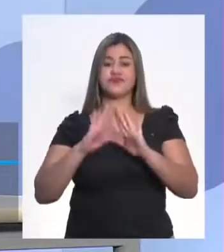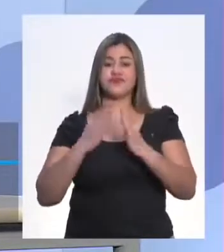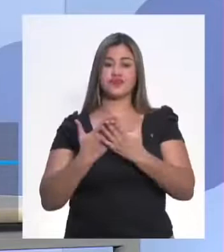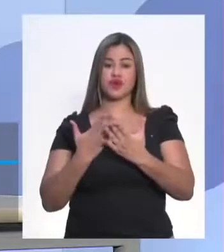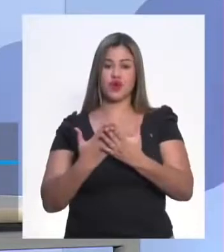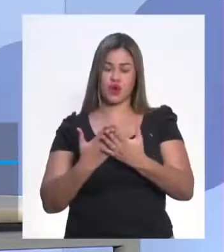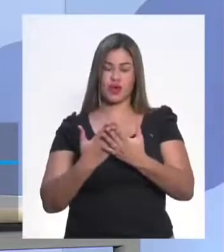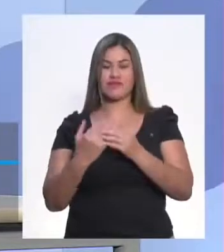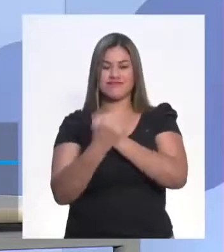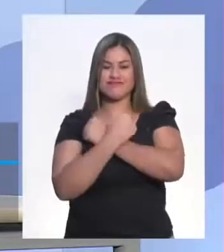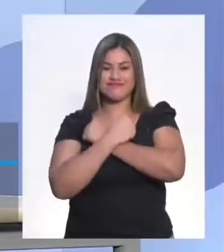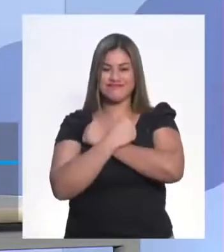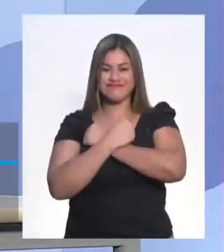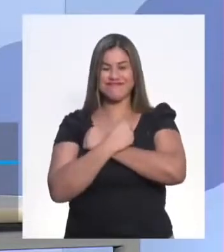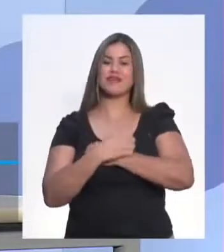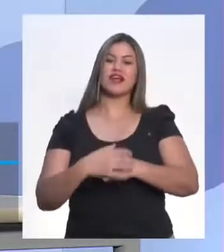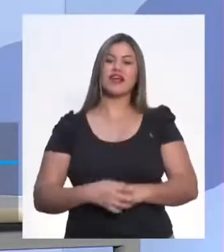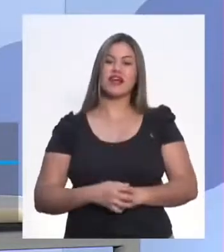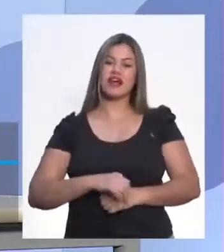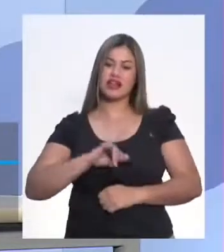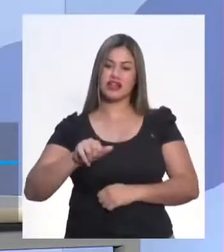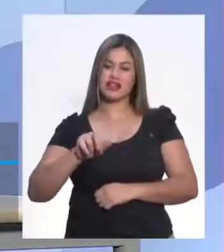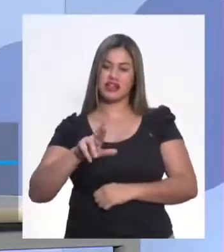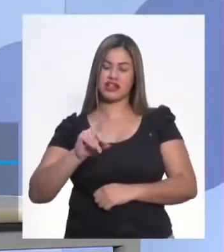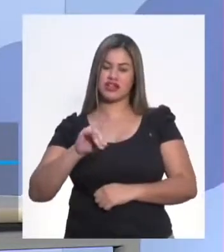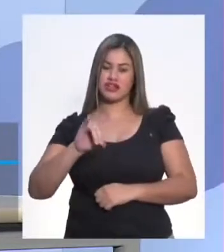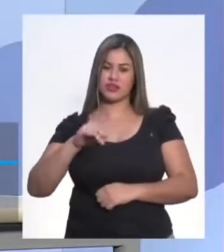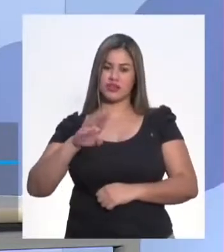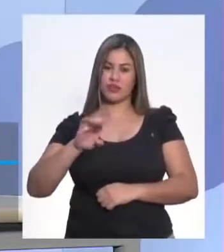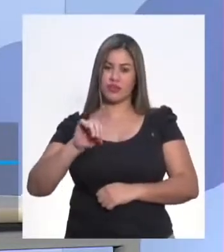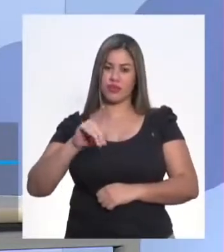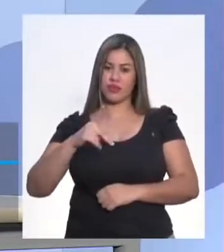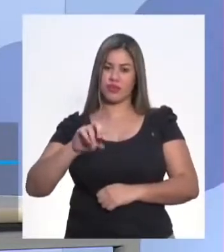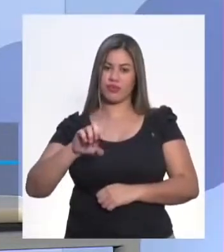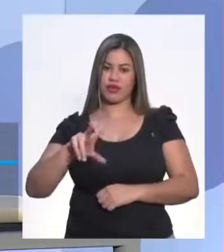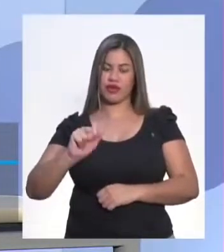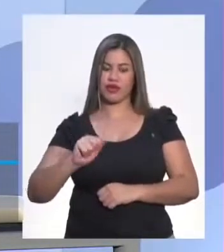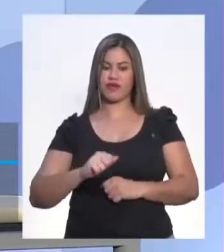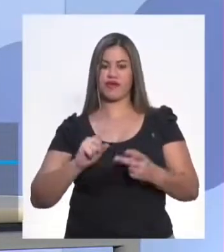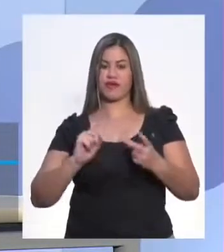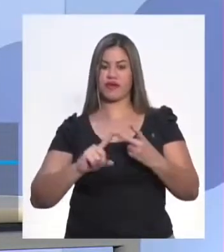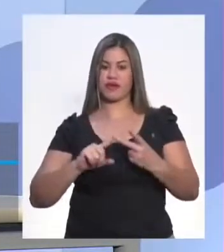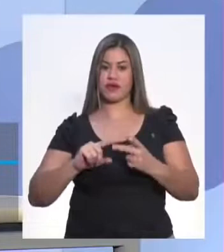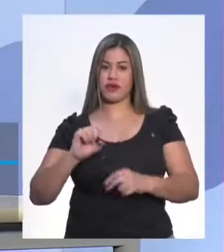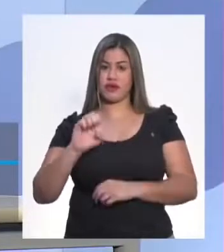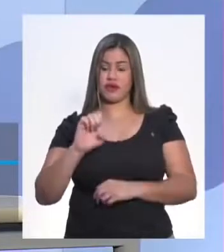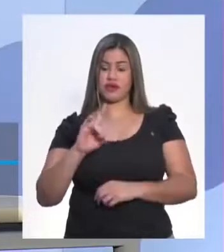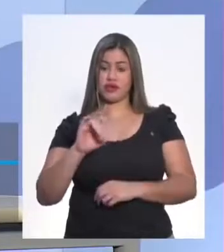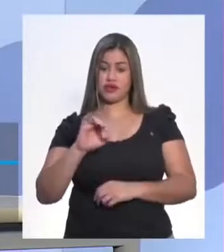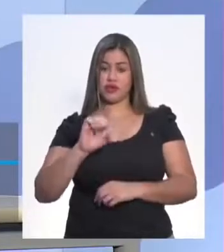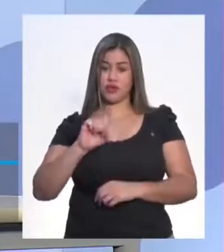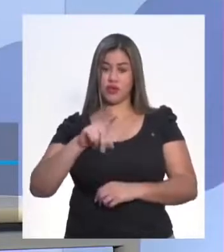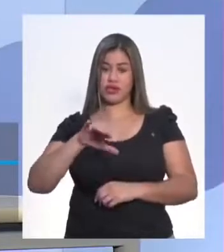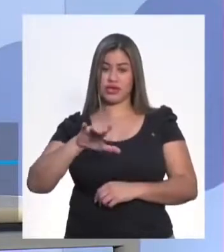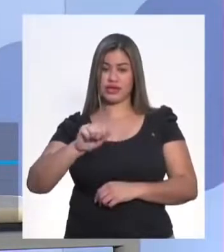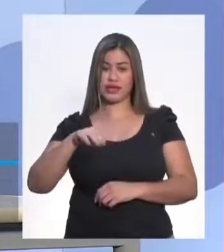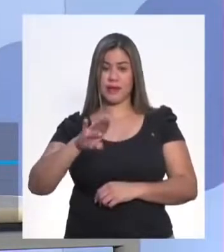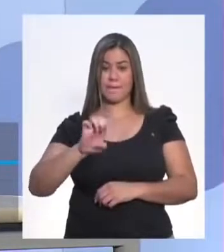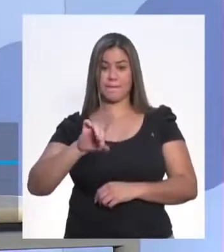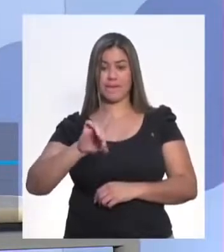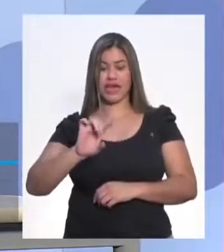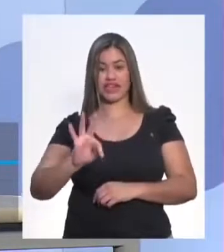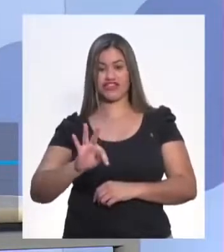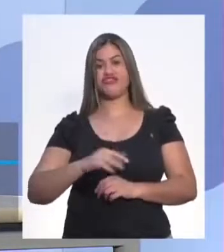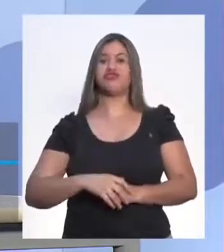Carmen Mendes Carvalho, Escola Jardim Bopeva, Escola Desolina Bete Gregorim, Escola Laura Augusta,